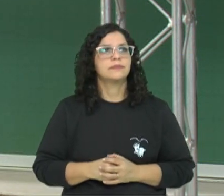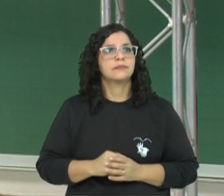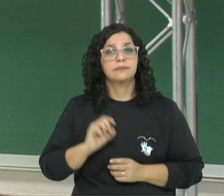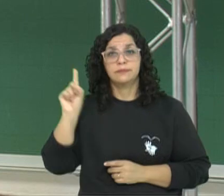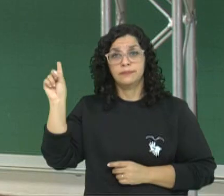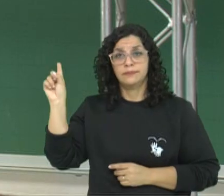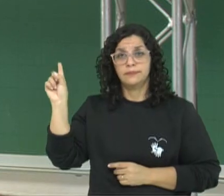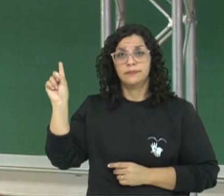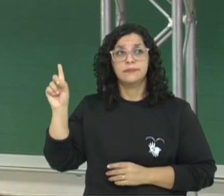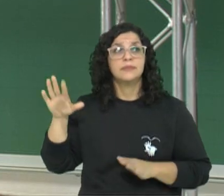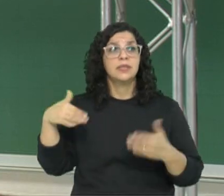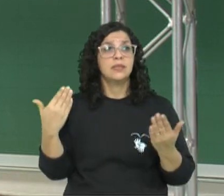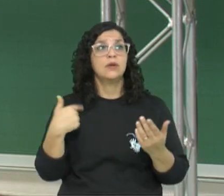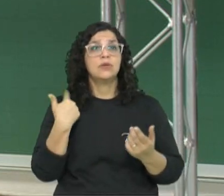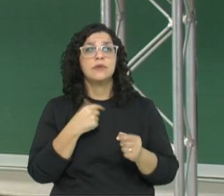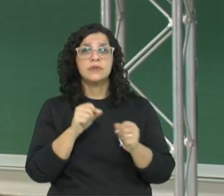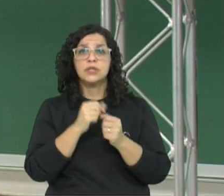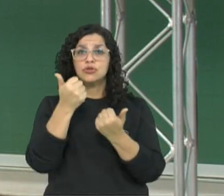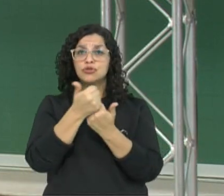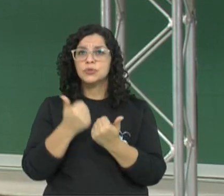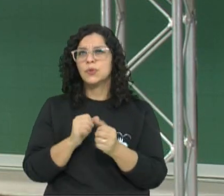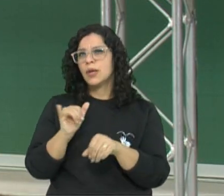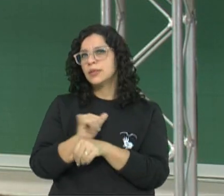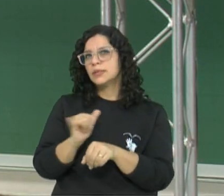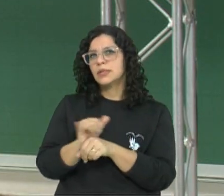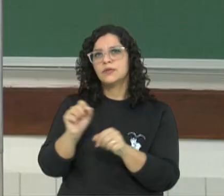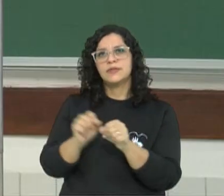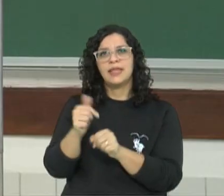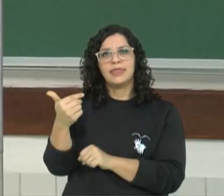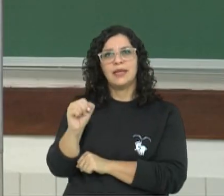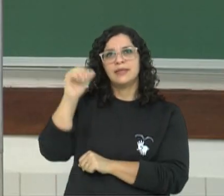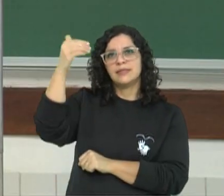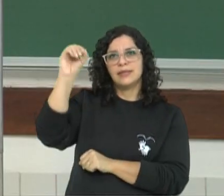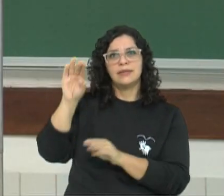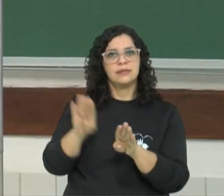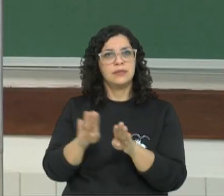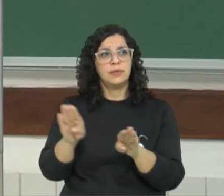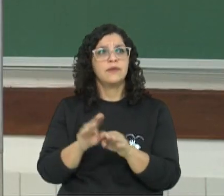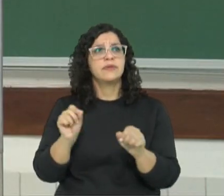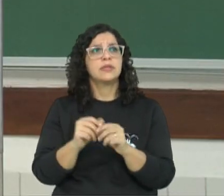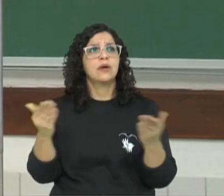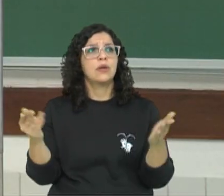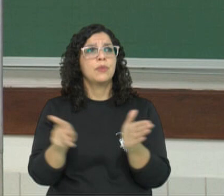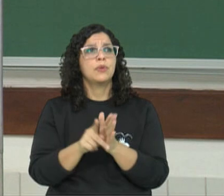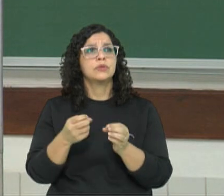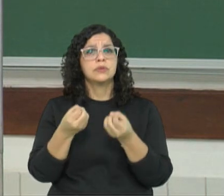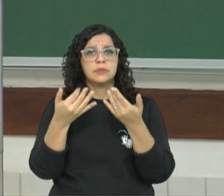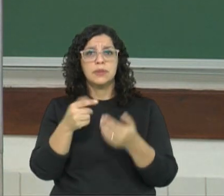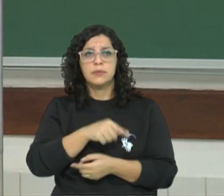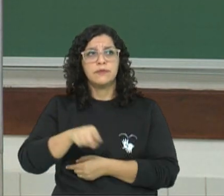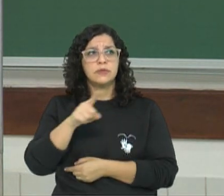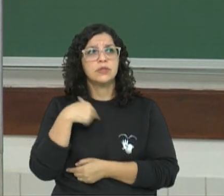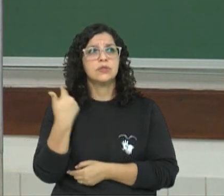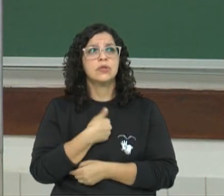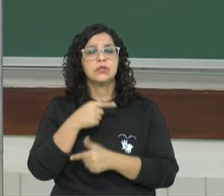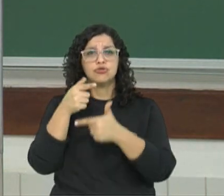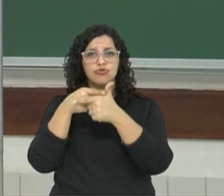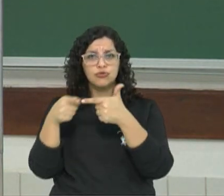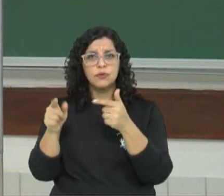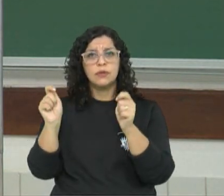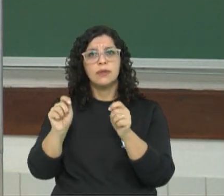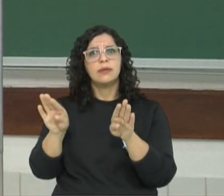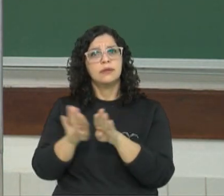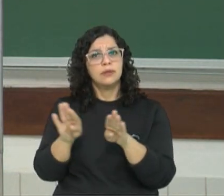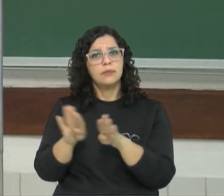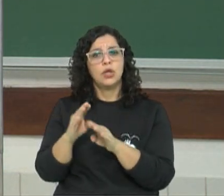aí. Então, eu só tenho que fazer essa jogadinha com a base 10, né? Então, o que a gente pode fazer? Eu posso passar para vocês. Quando eu tiver essa divisão,